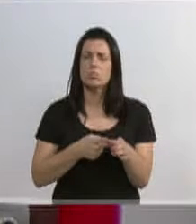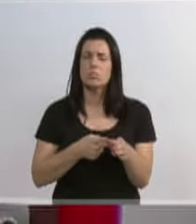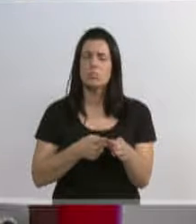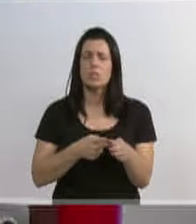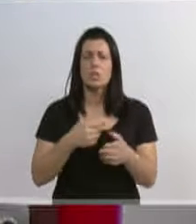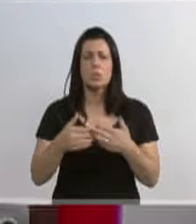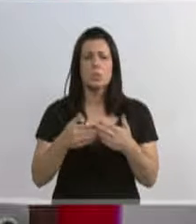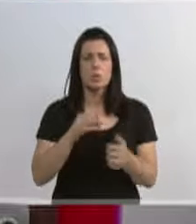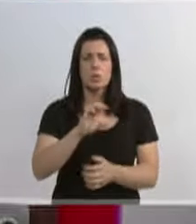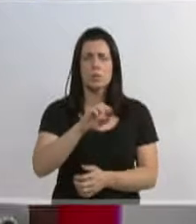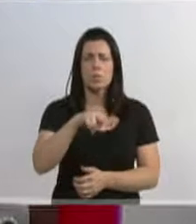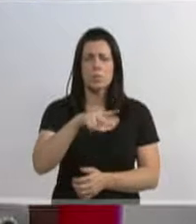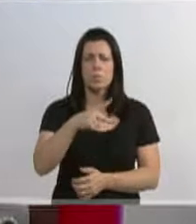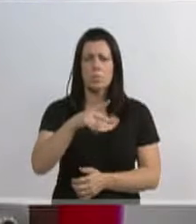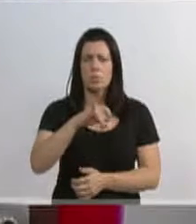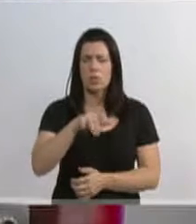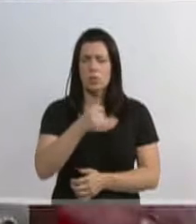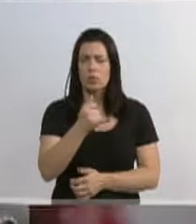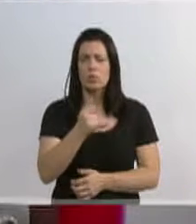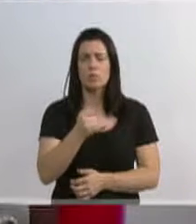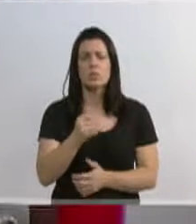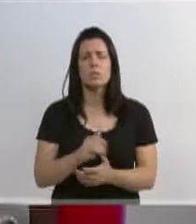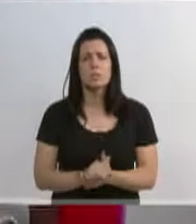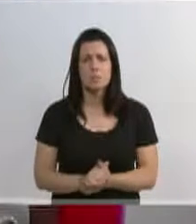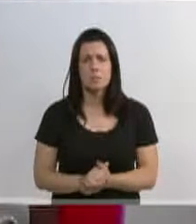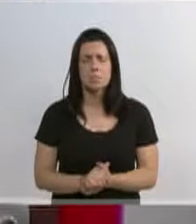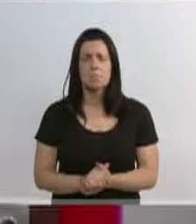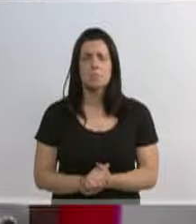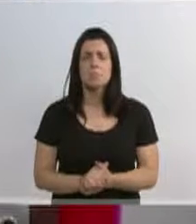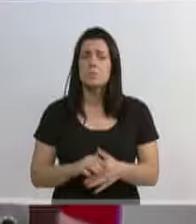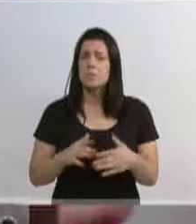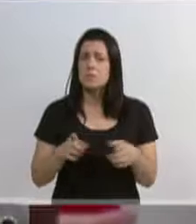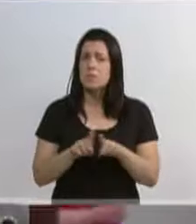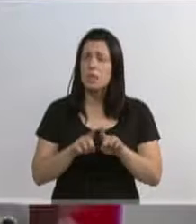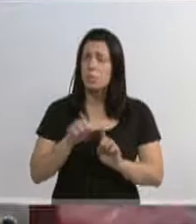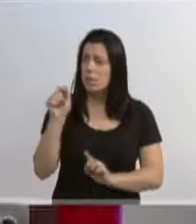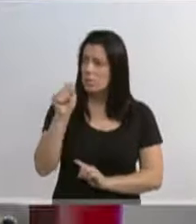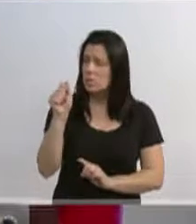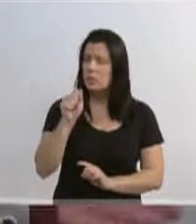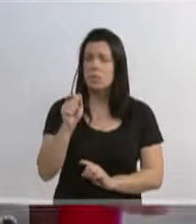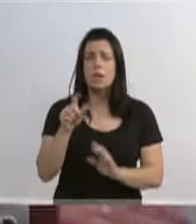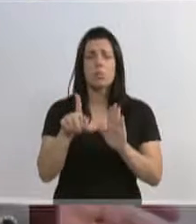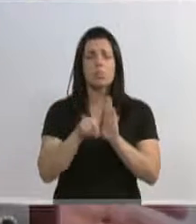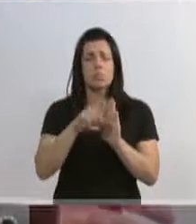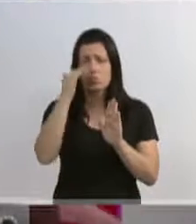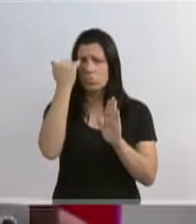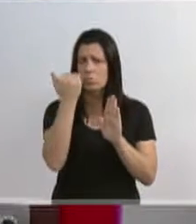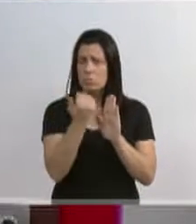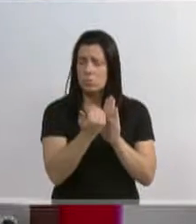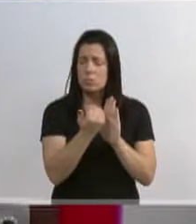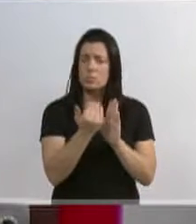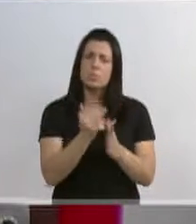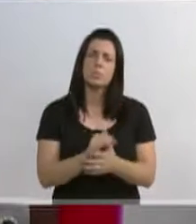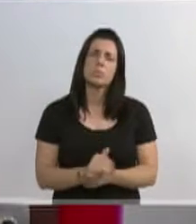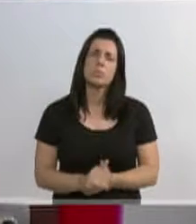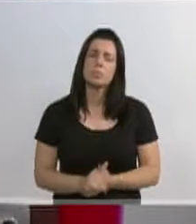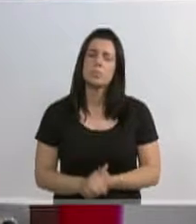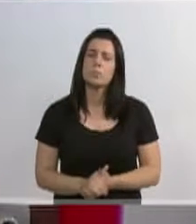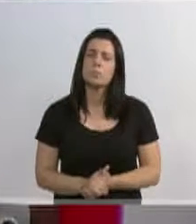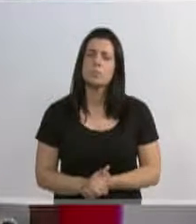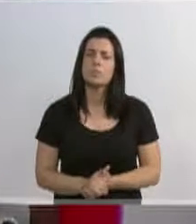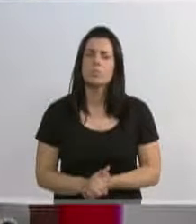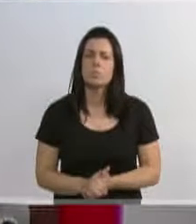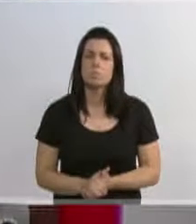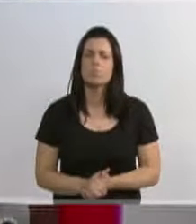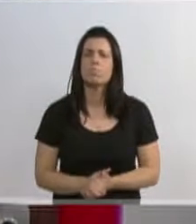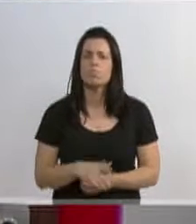outro, mas está aí com uma situação ou duas até através da associação deles legalizada, devidamente legalizada, né, vereador Ito? Então, nada mais